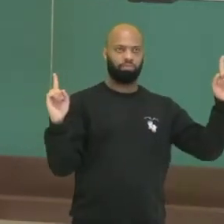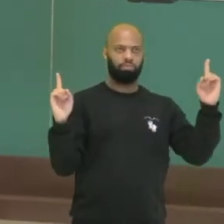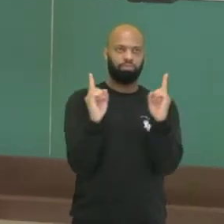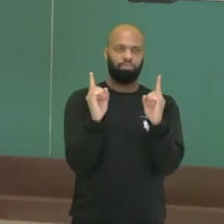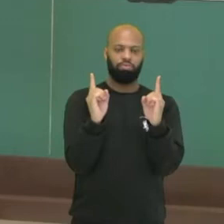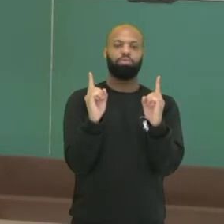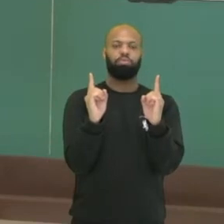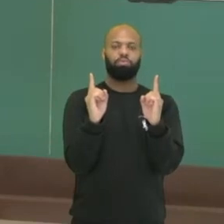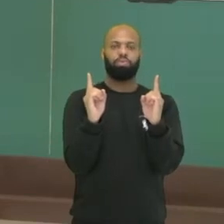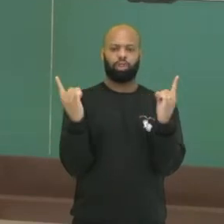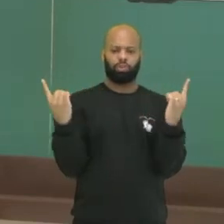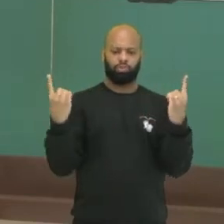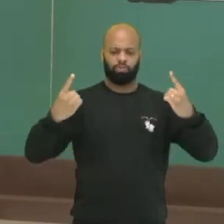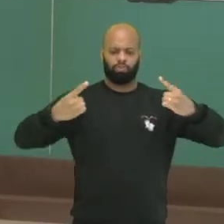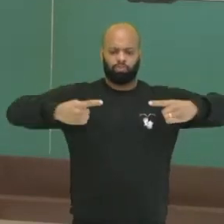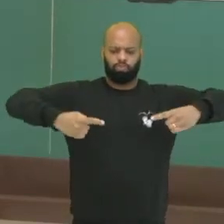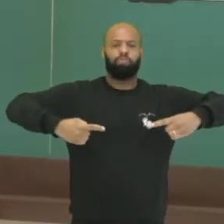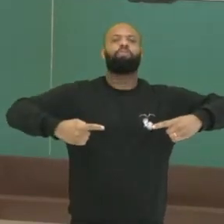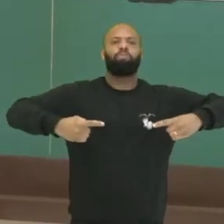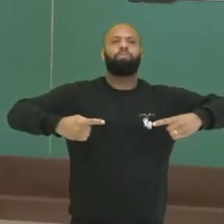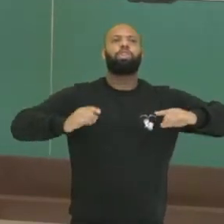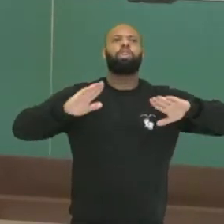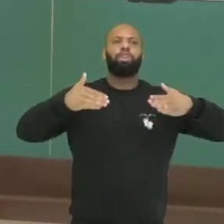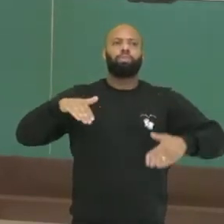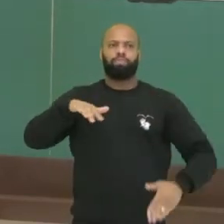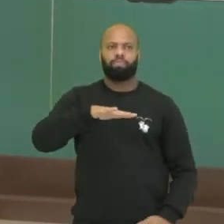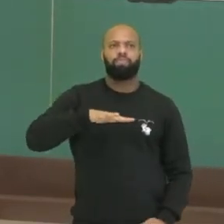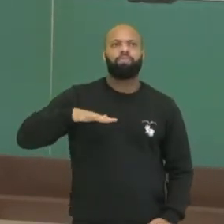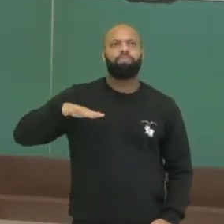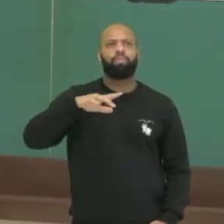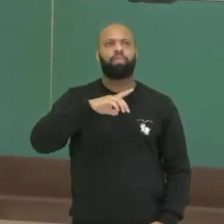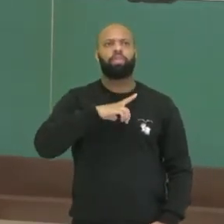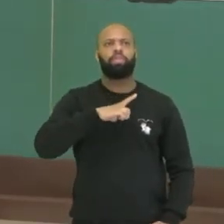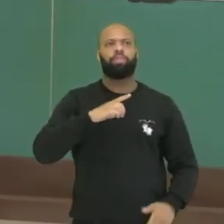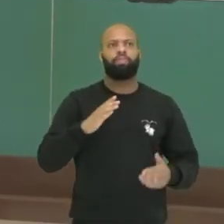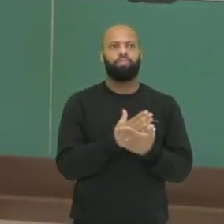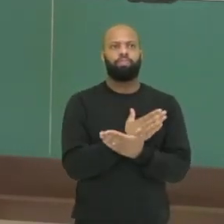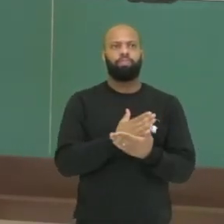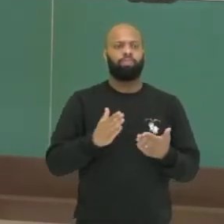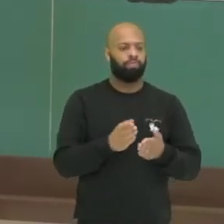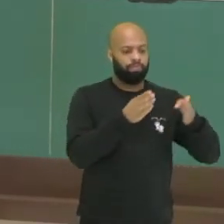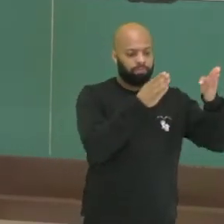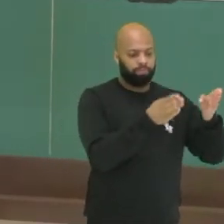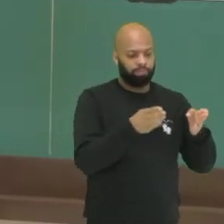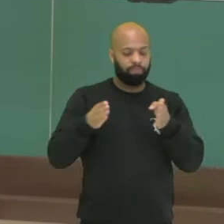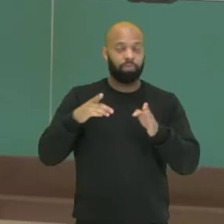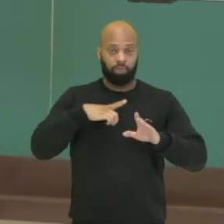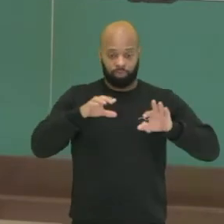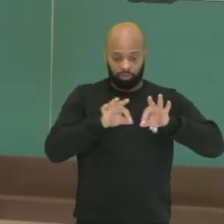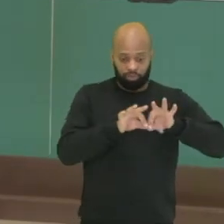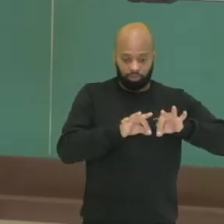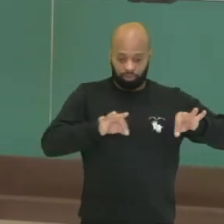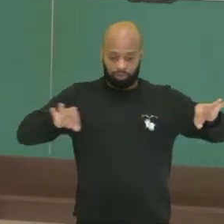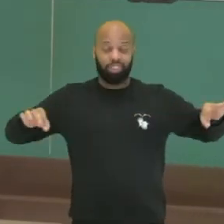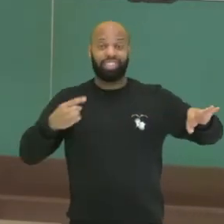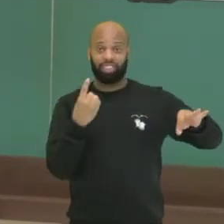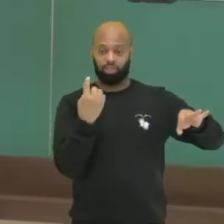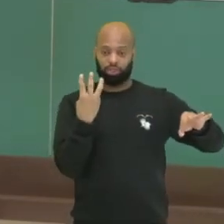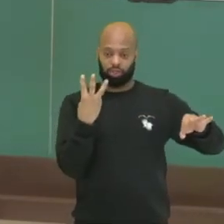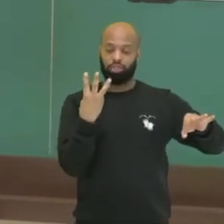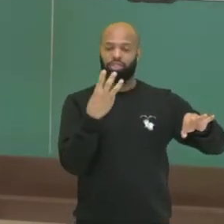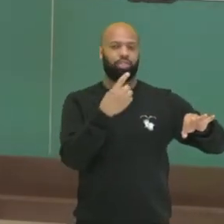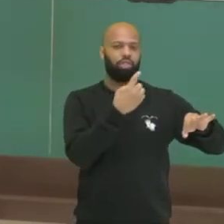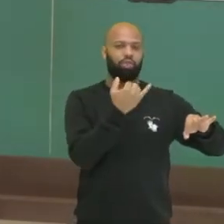naquele campo de batalha. E essa pista, ela possui 14 metros de comprimento